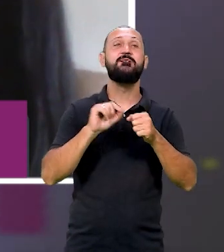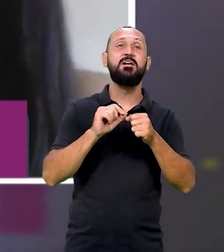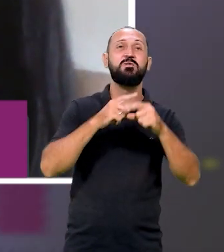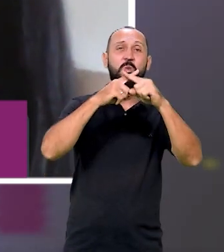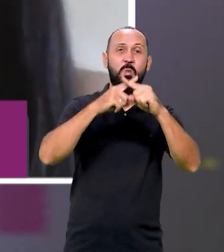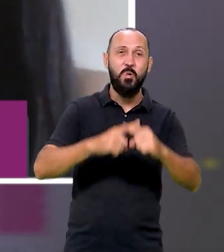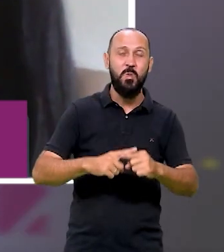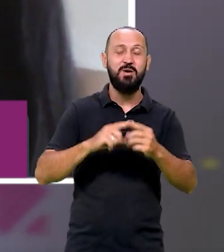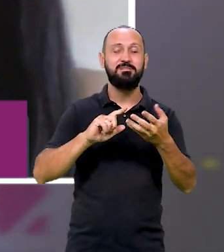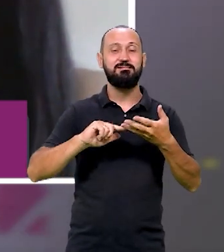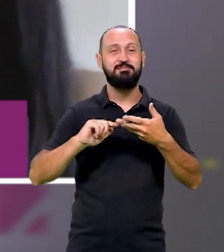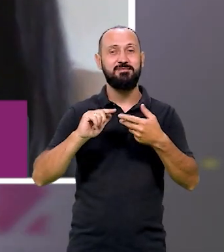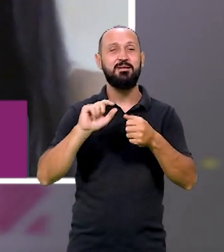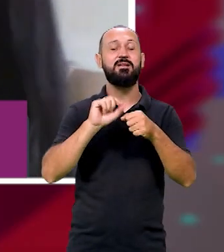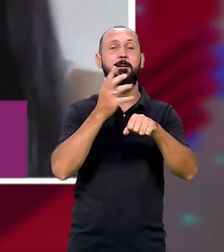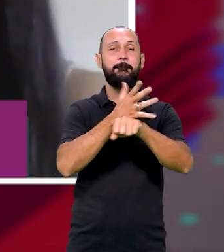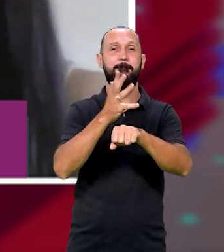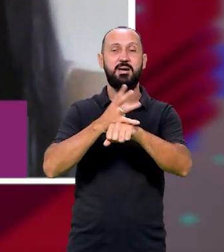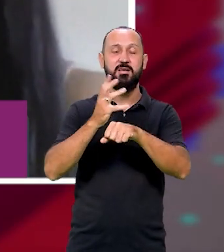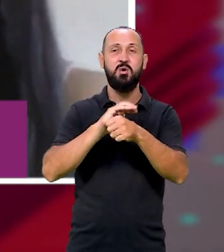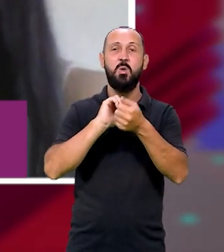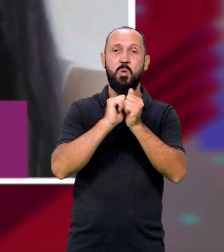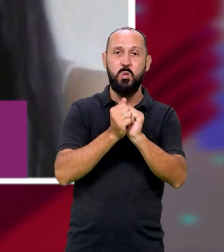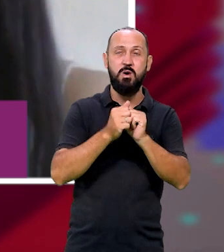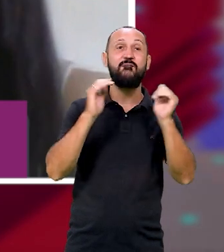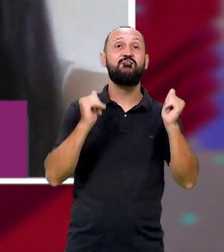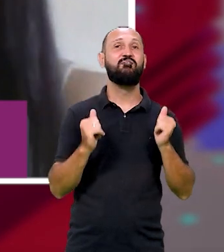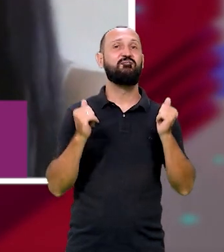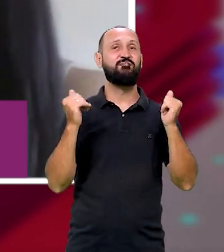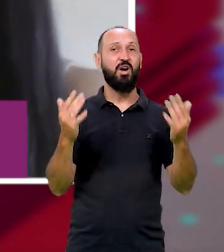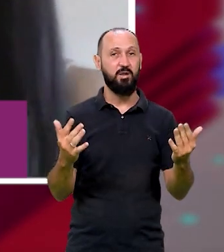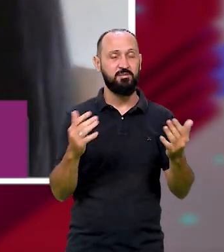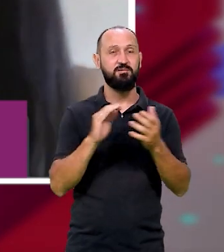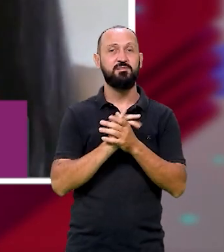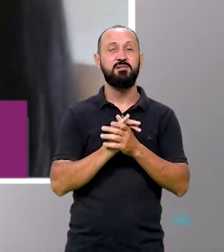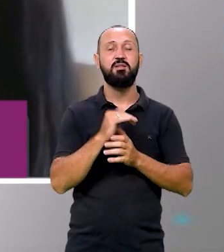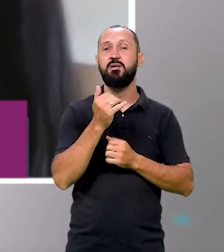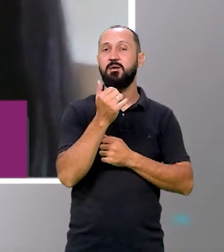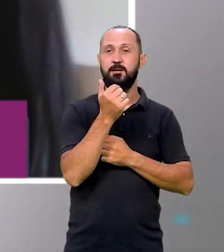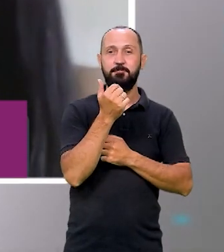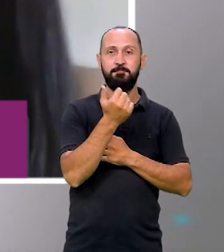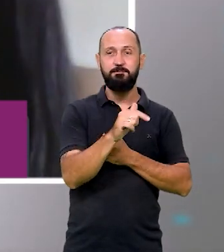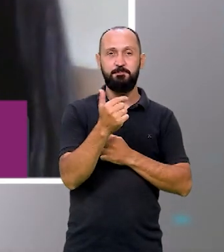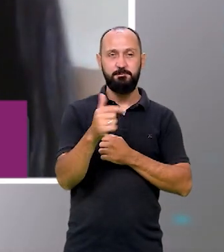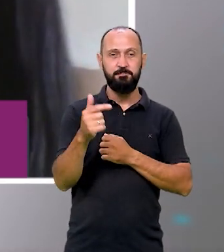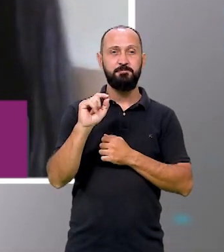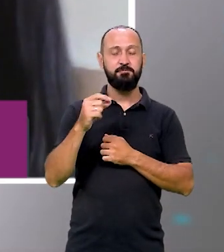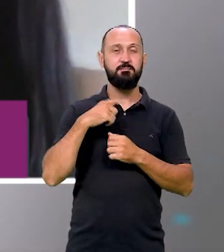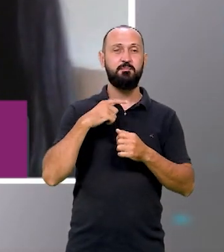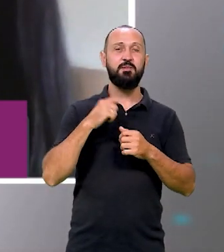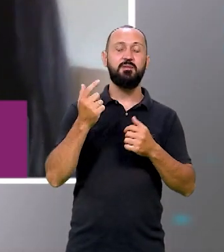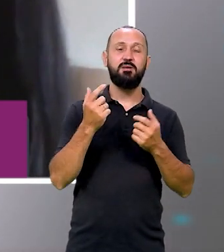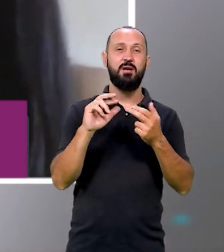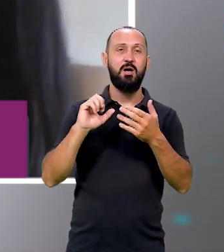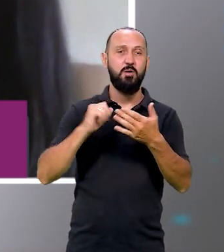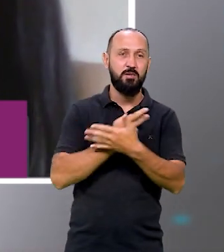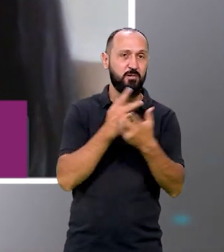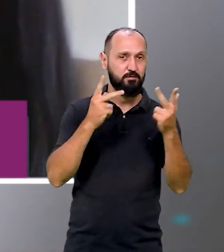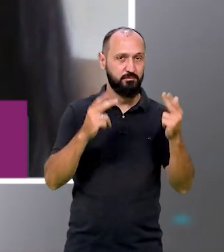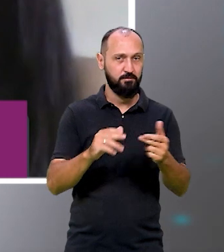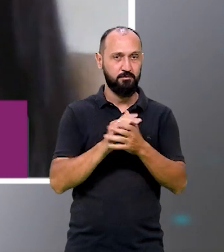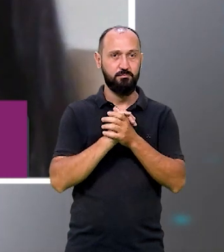que concurseiros, né, com que várias pessoas que praticam exercícios físicos ao ar livre não venham a ter esse